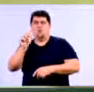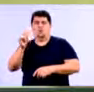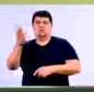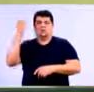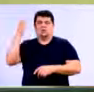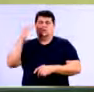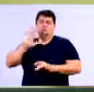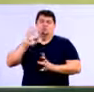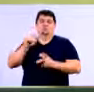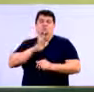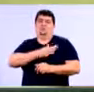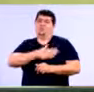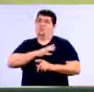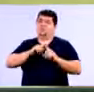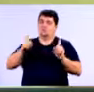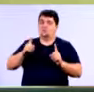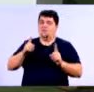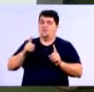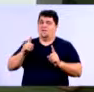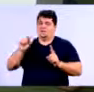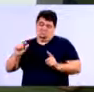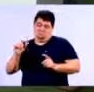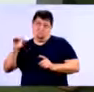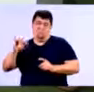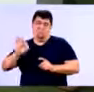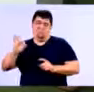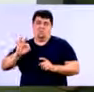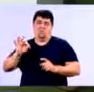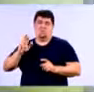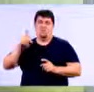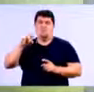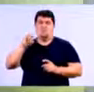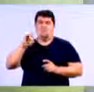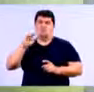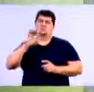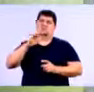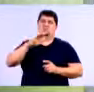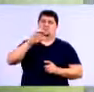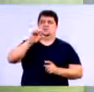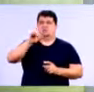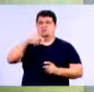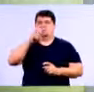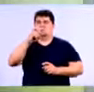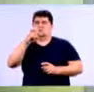do nosso legal, investidor professora. brasileiro. A poupança hoje está dando em média